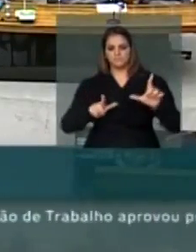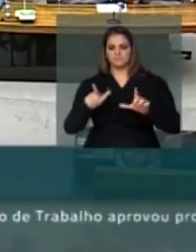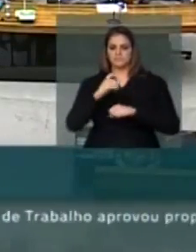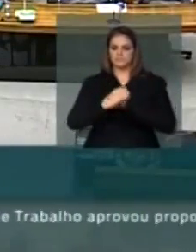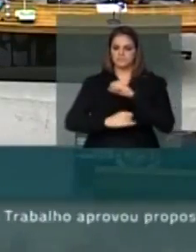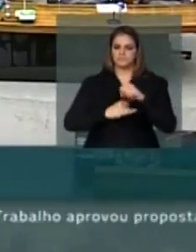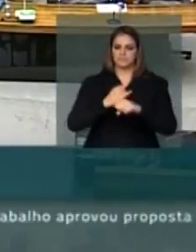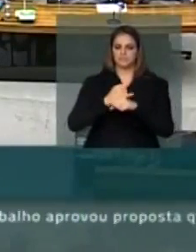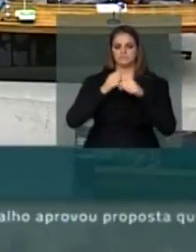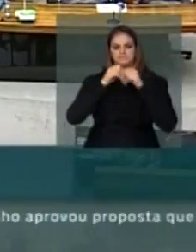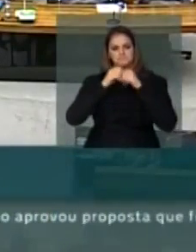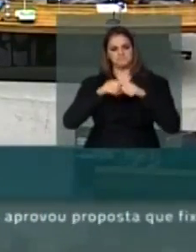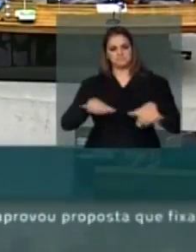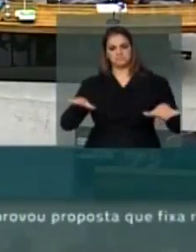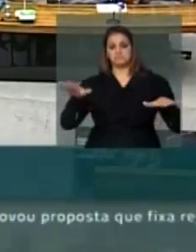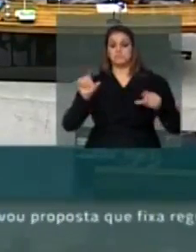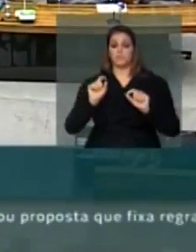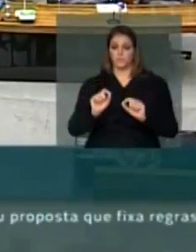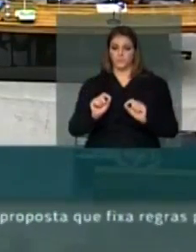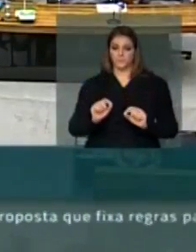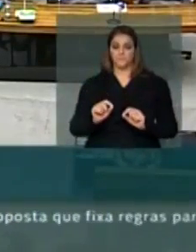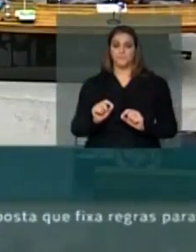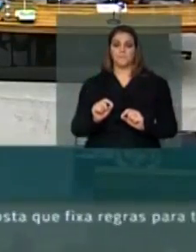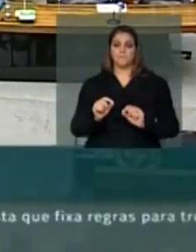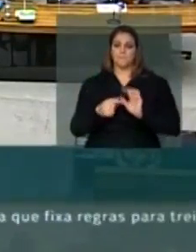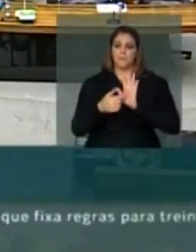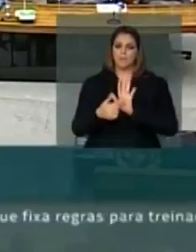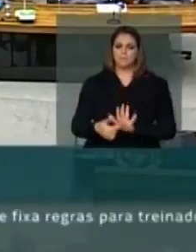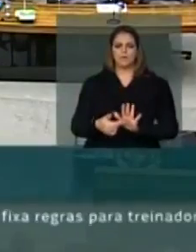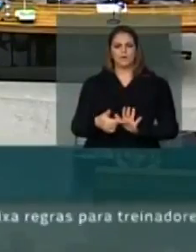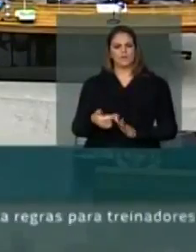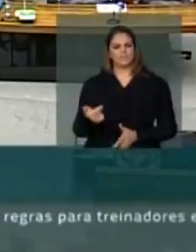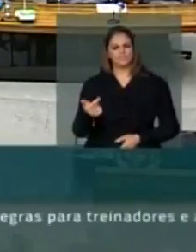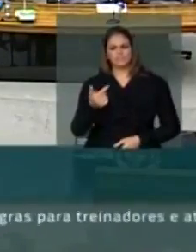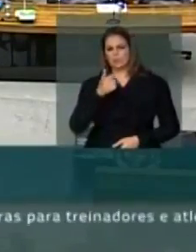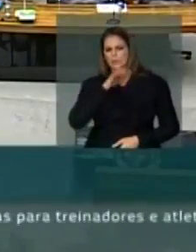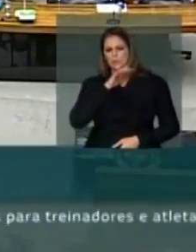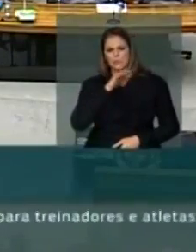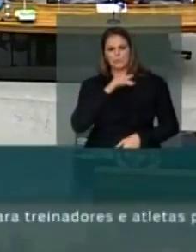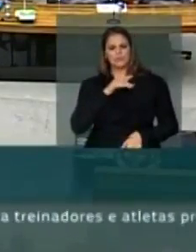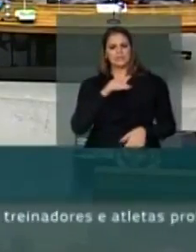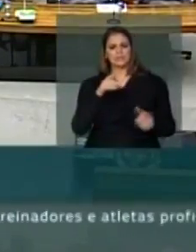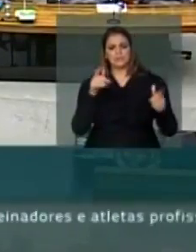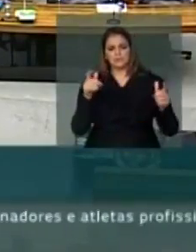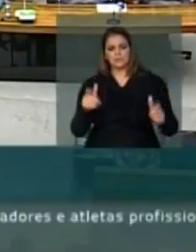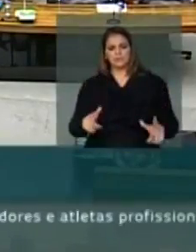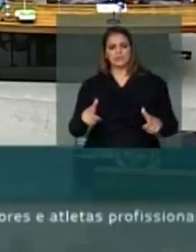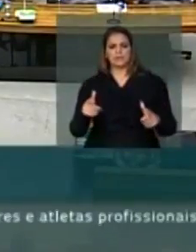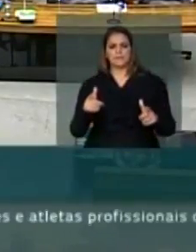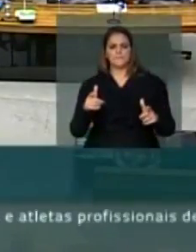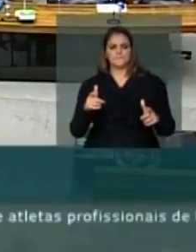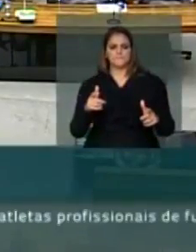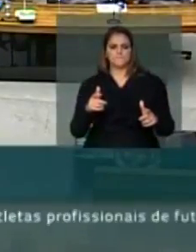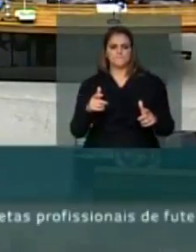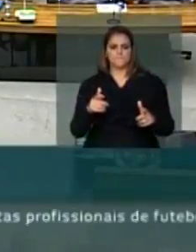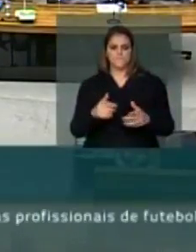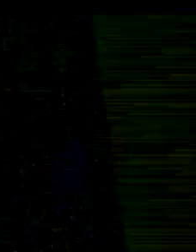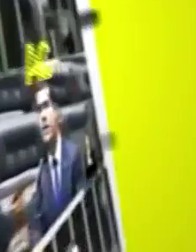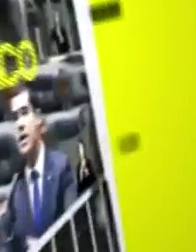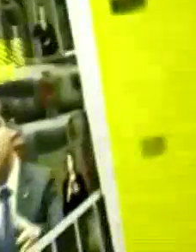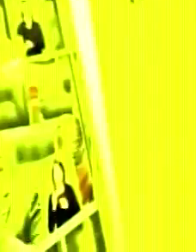nas redes de televisão, mostrando as condições precárias em que se encontram as representações